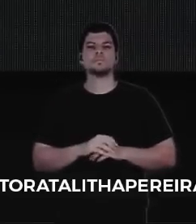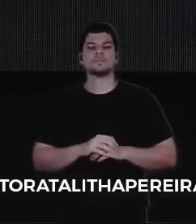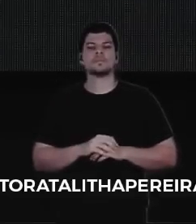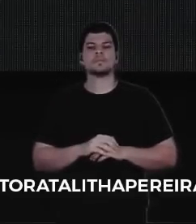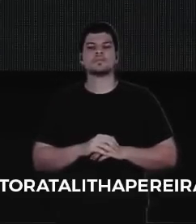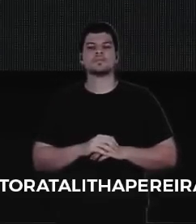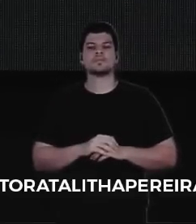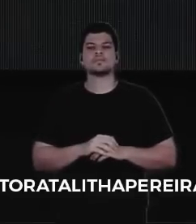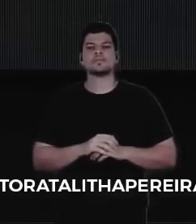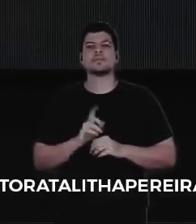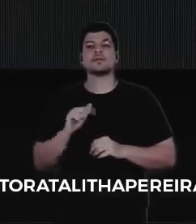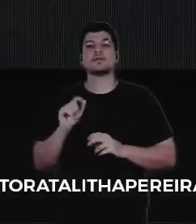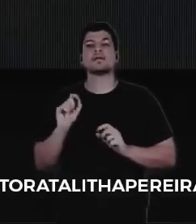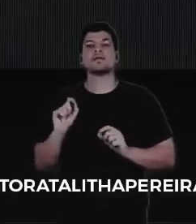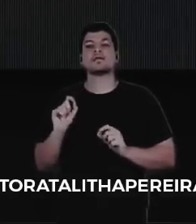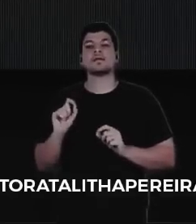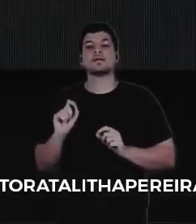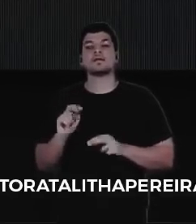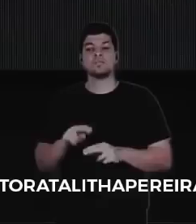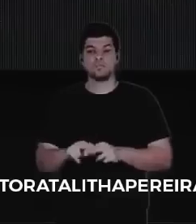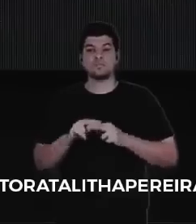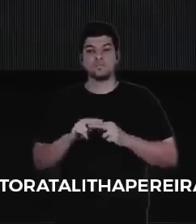É resultado de